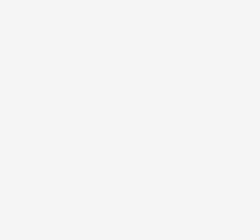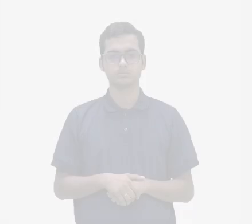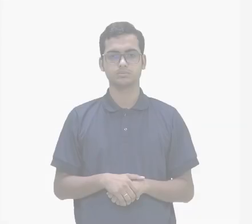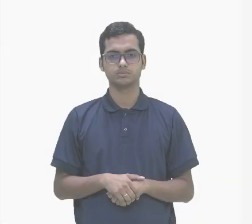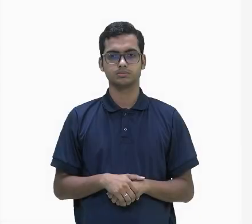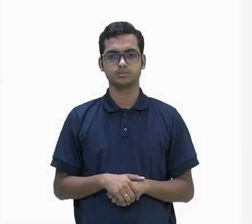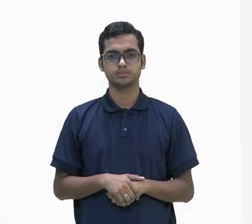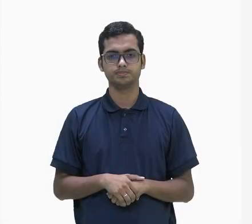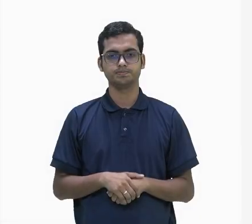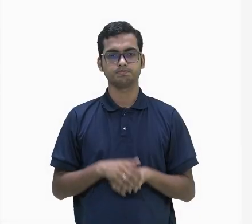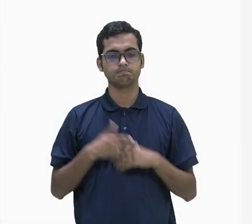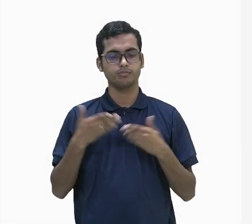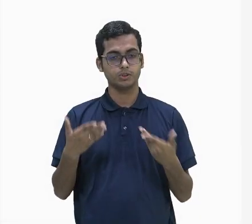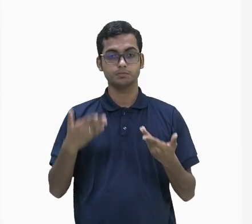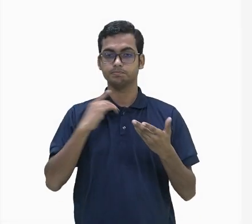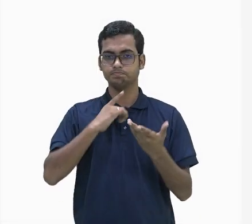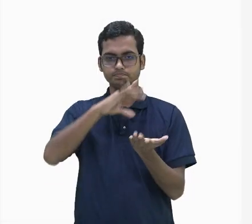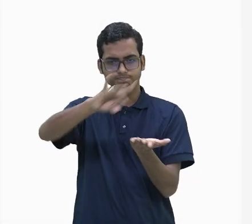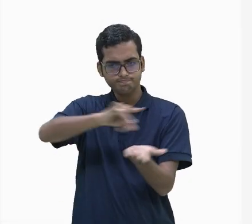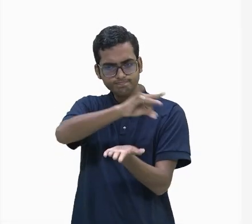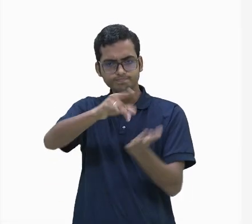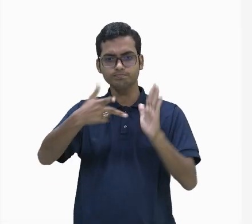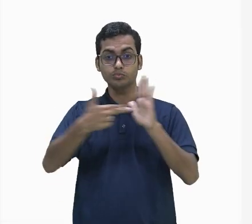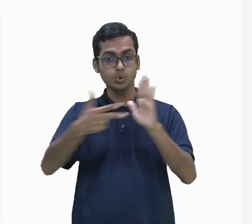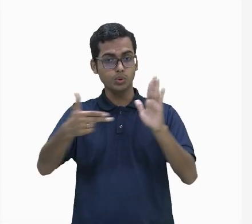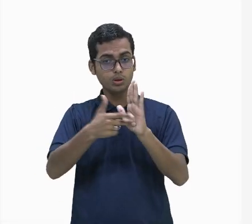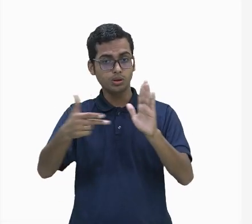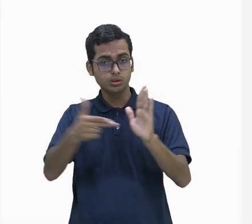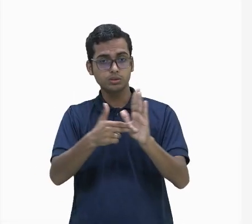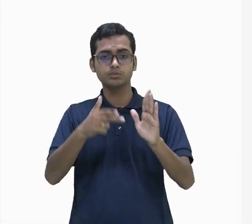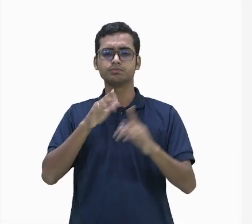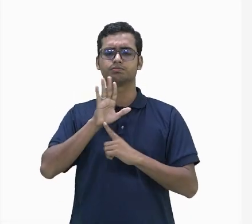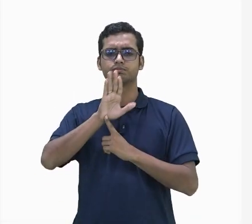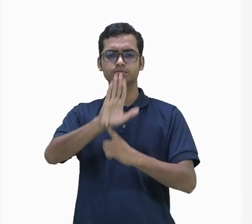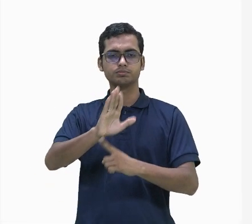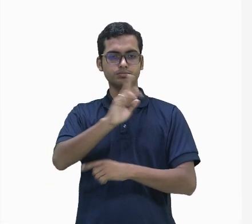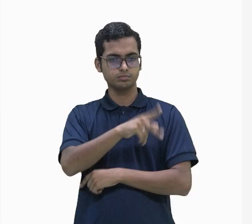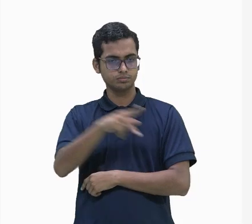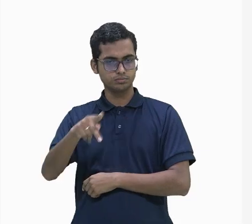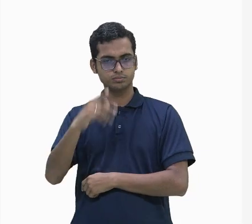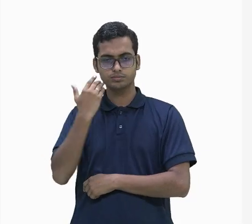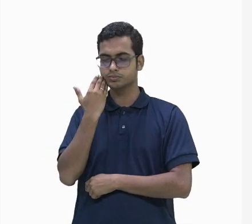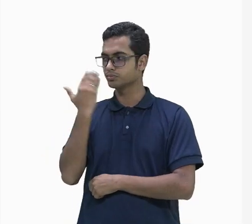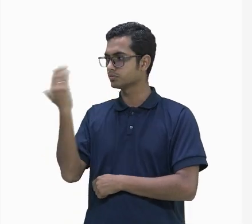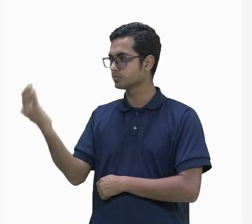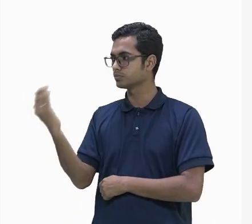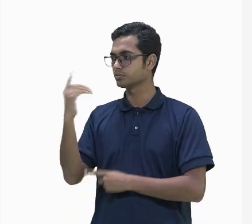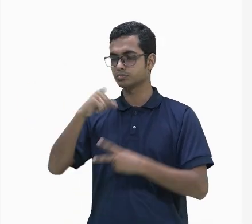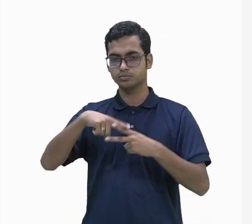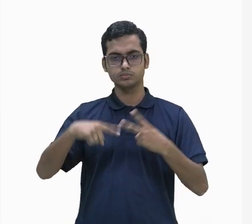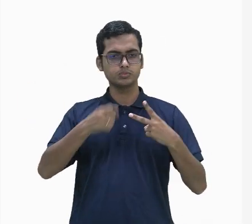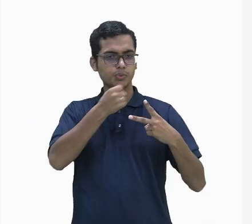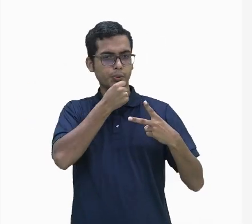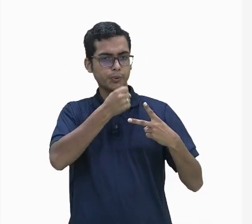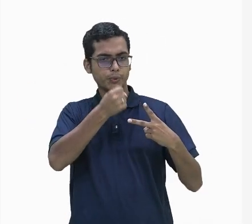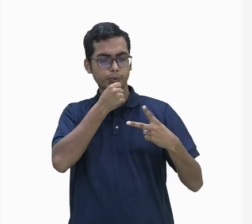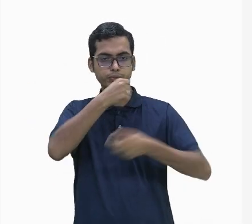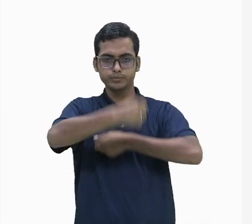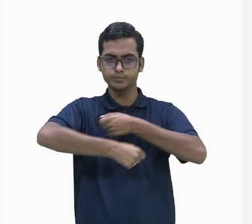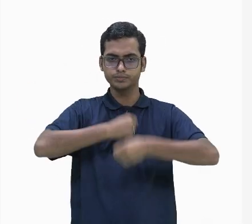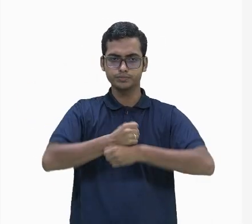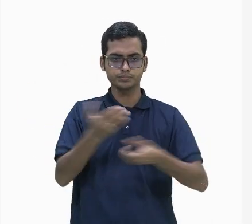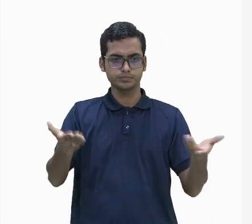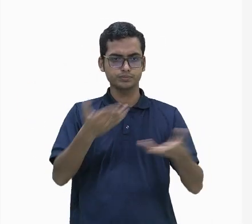E com o CMEA News, a professora trouxe duas matérias, né, que são desse ano,